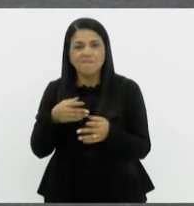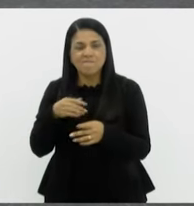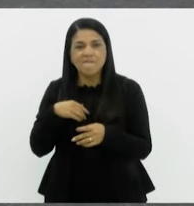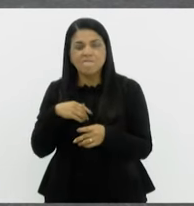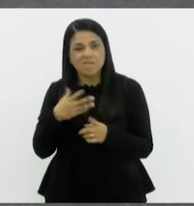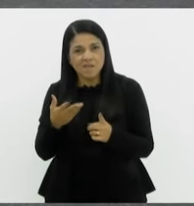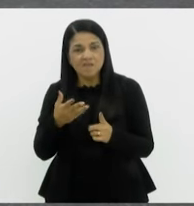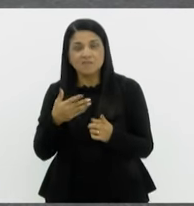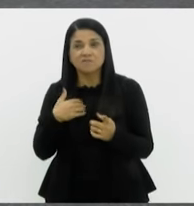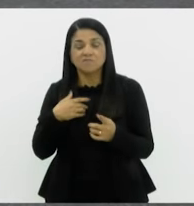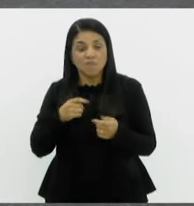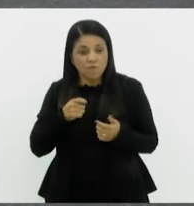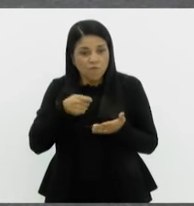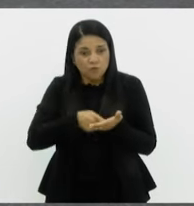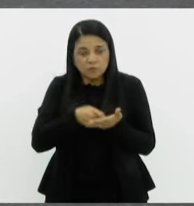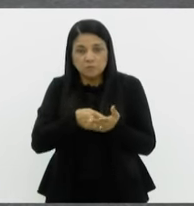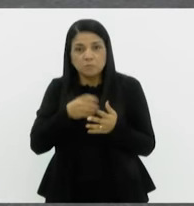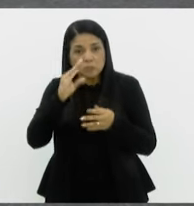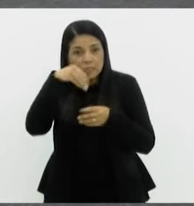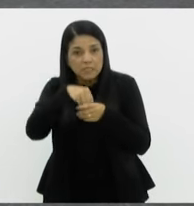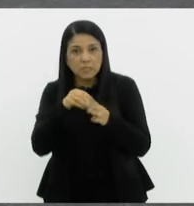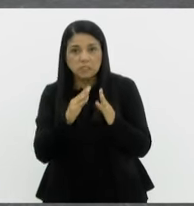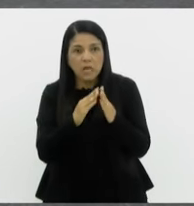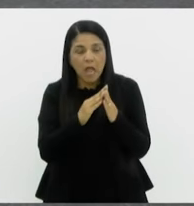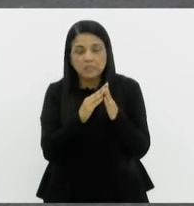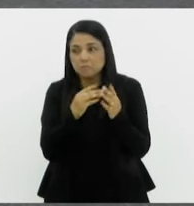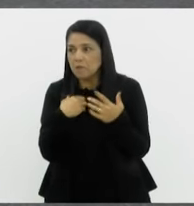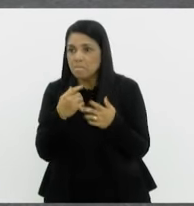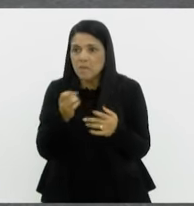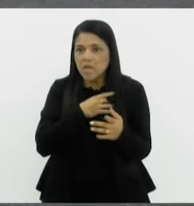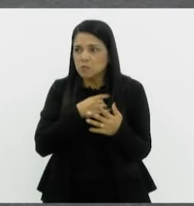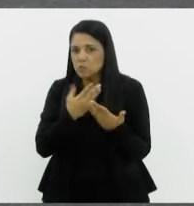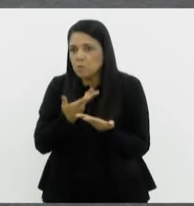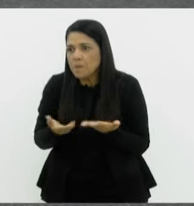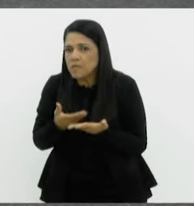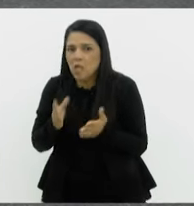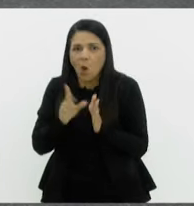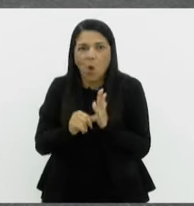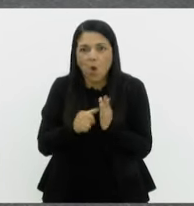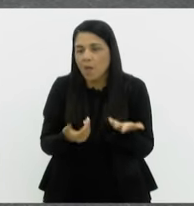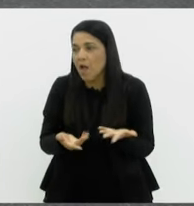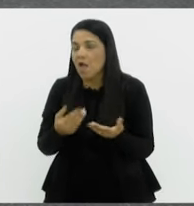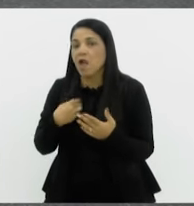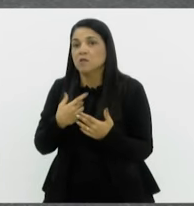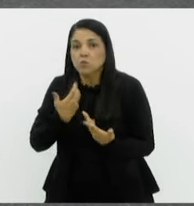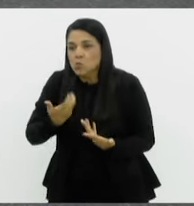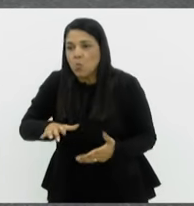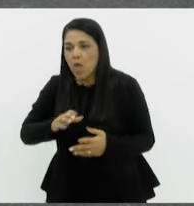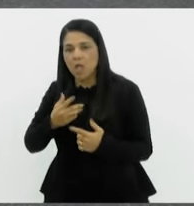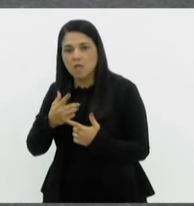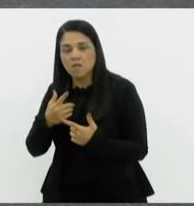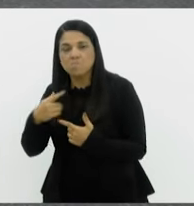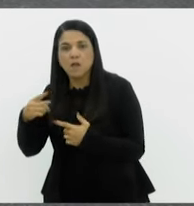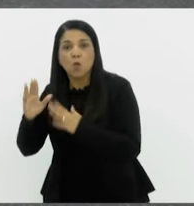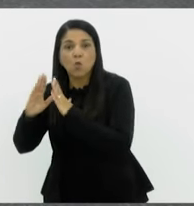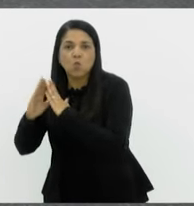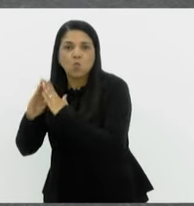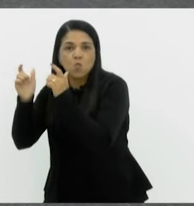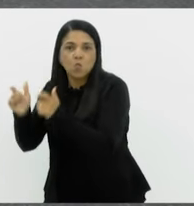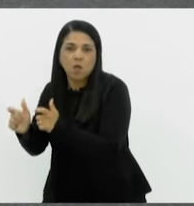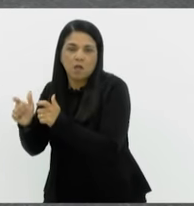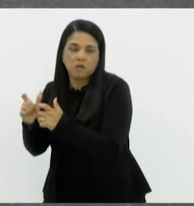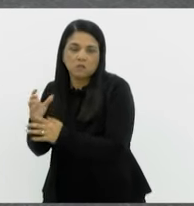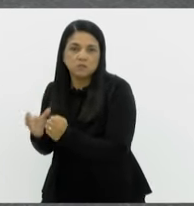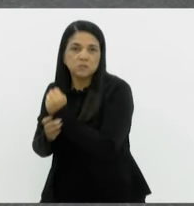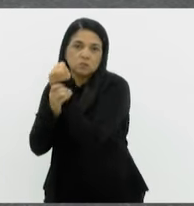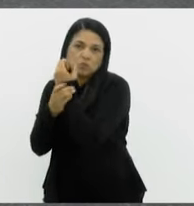casa, ao invés de estar realmente o local mais seguro. Mas, senhor presidente, uma coisa que me causa assim uma tristeza muito grande